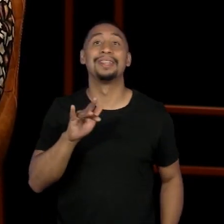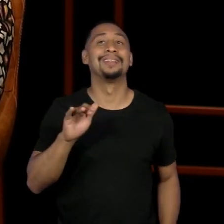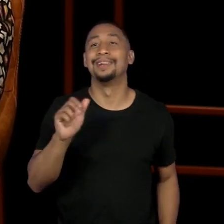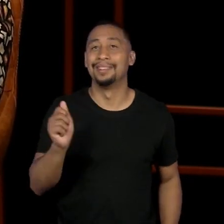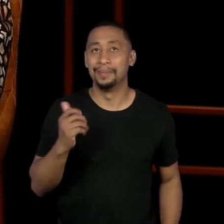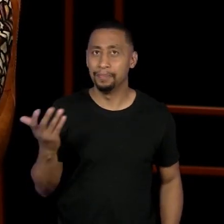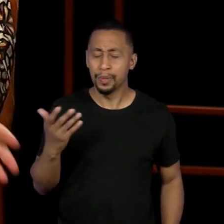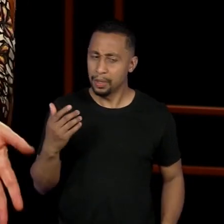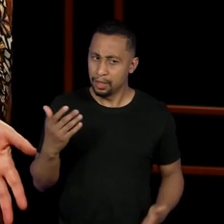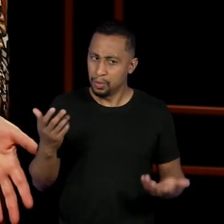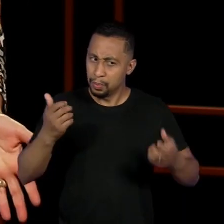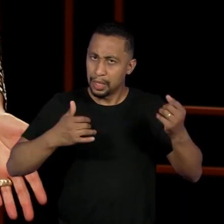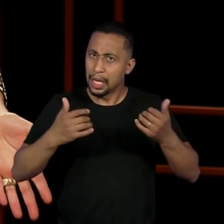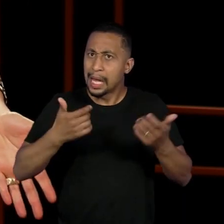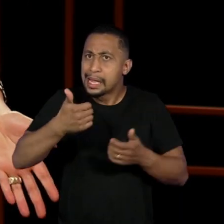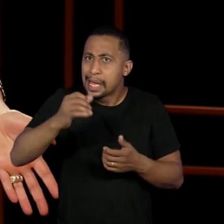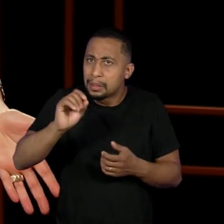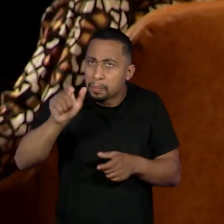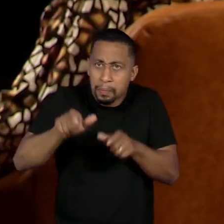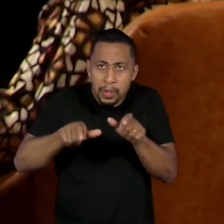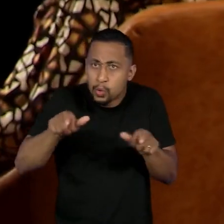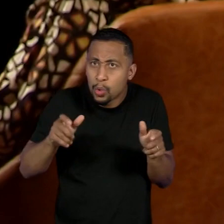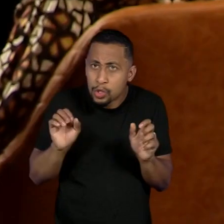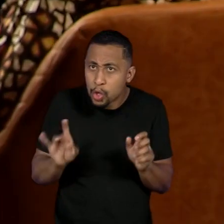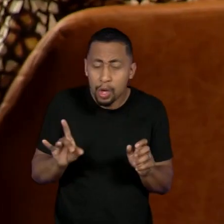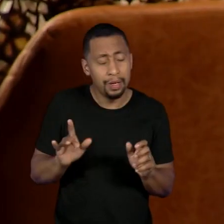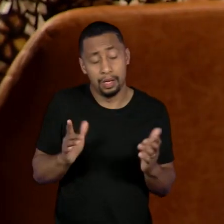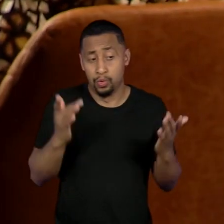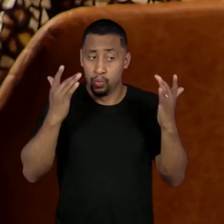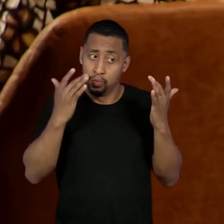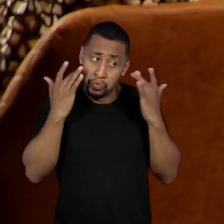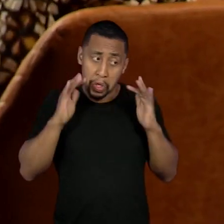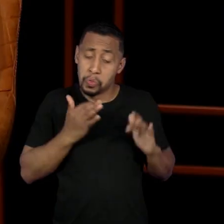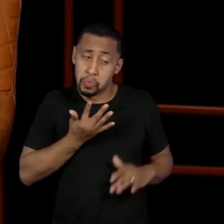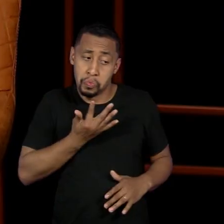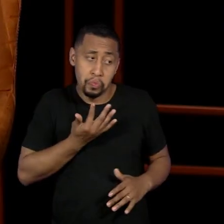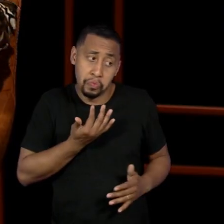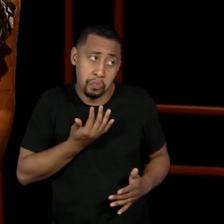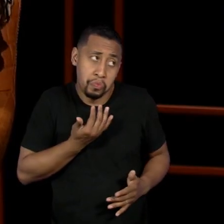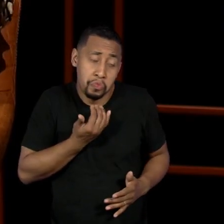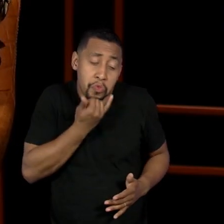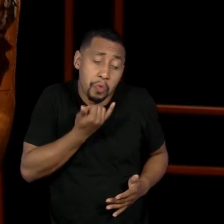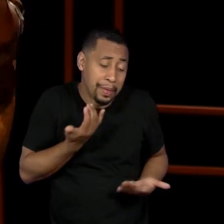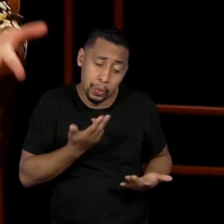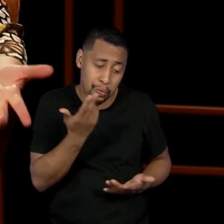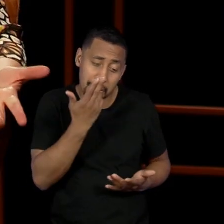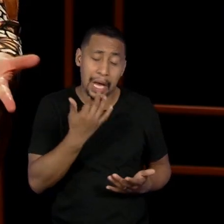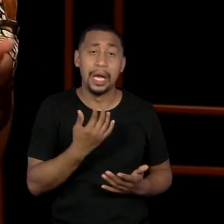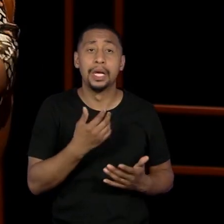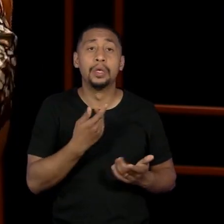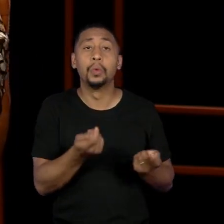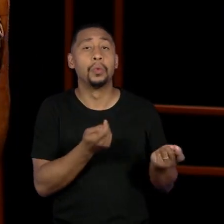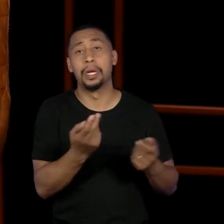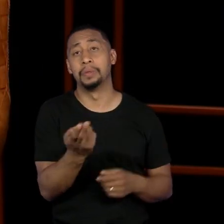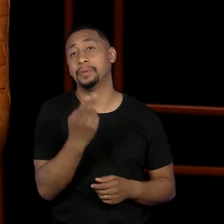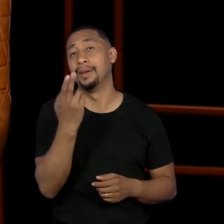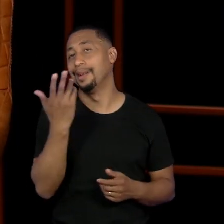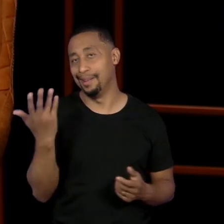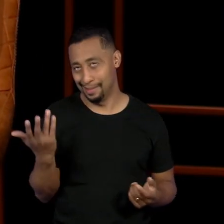disse que eram só 10 pessoas. Eu disse, eu não controlo, não posso fazer nada. Porque o passa-palavra era mais forte,